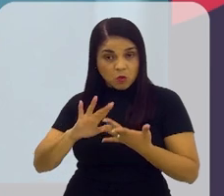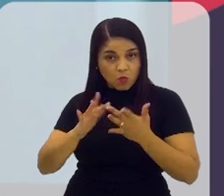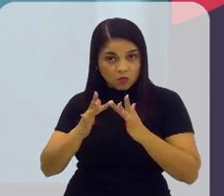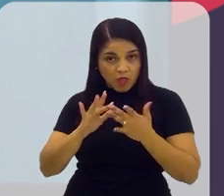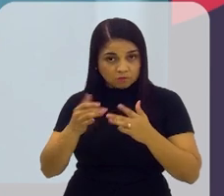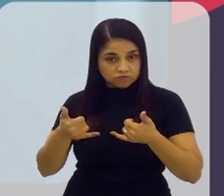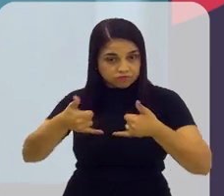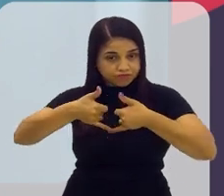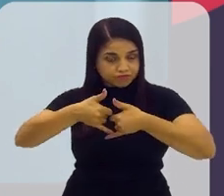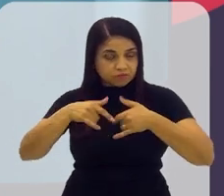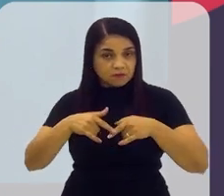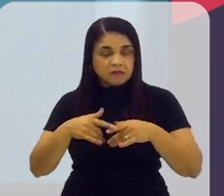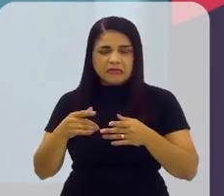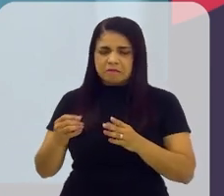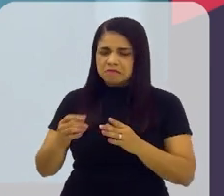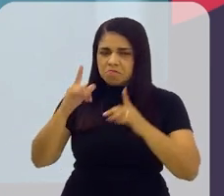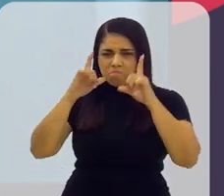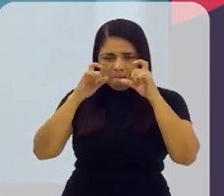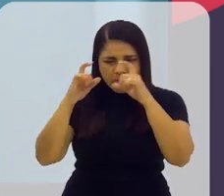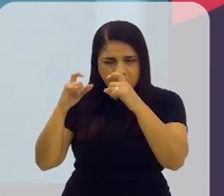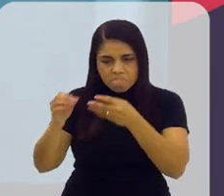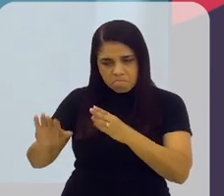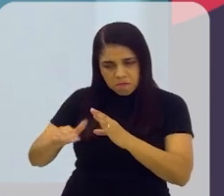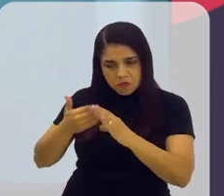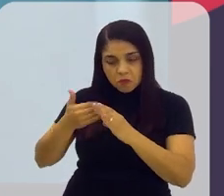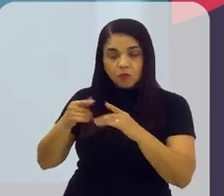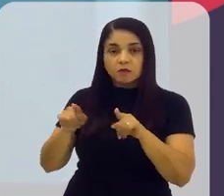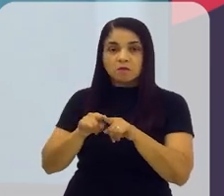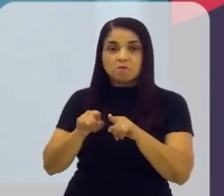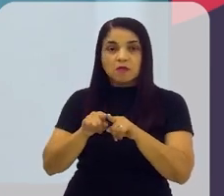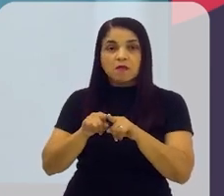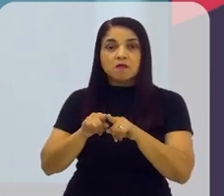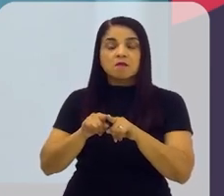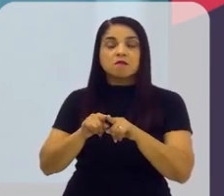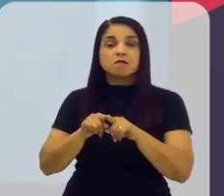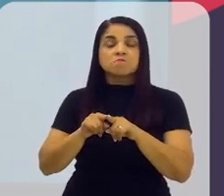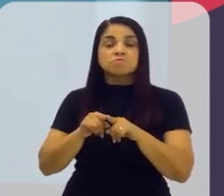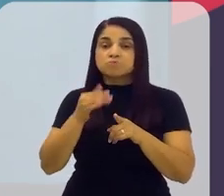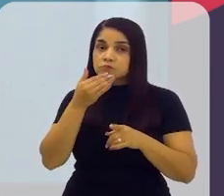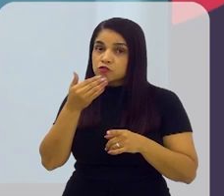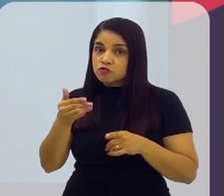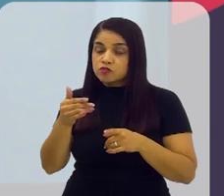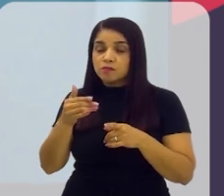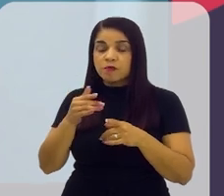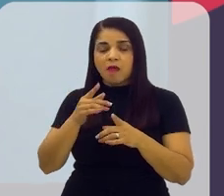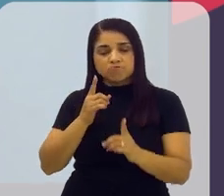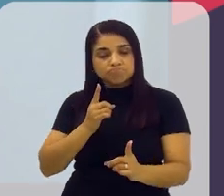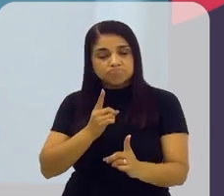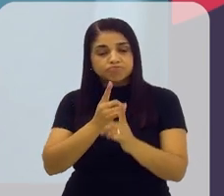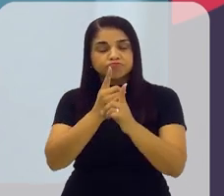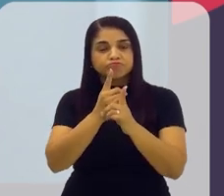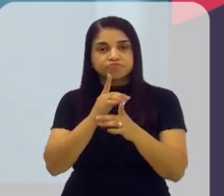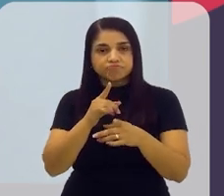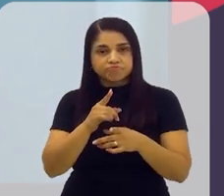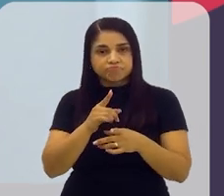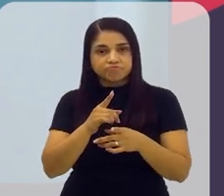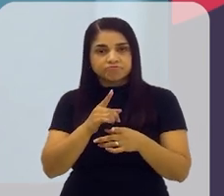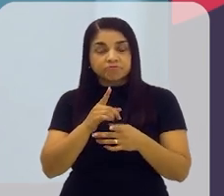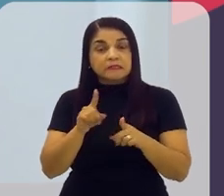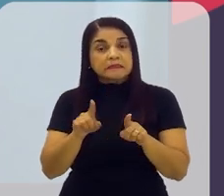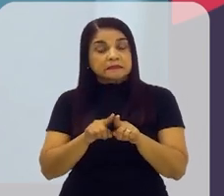comigo, ele me mandou algumas imagens da planta, algumas fotos. E aí eu pedi que essas fotos fossem enviadas para poder auxiliar na